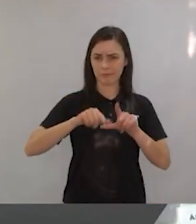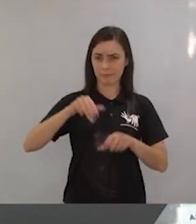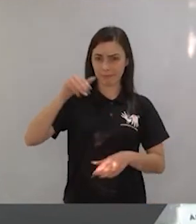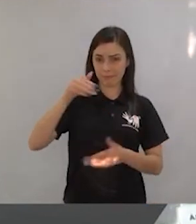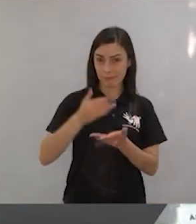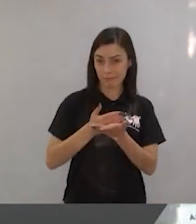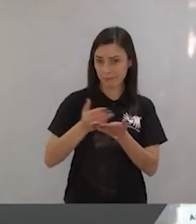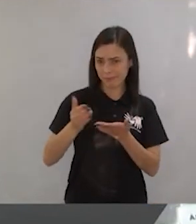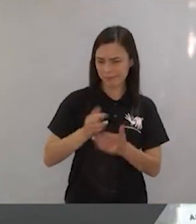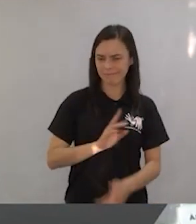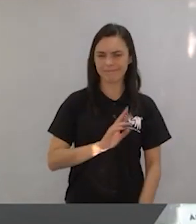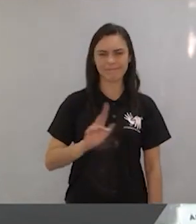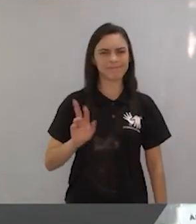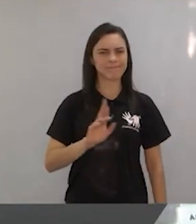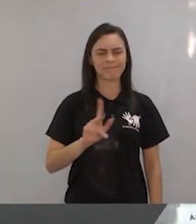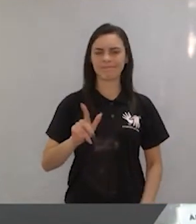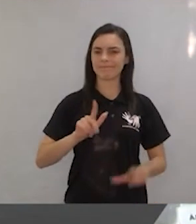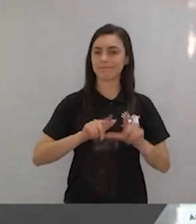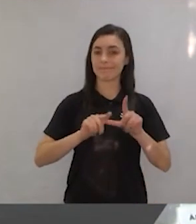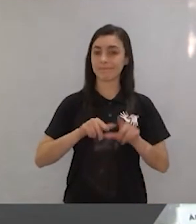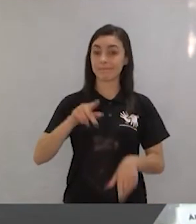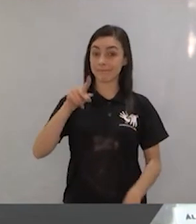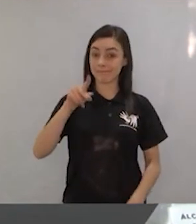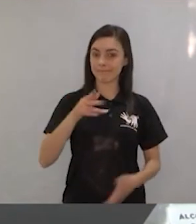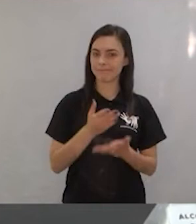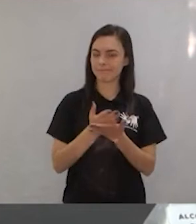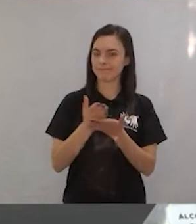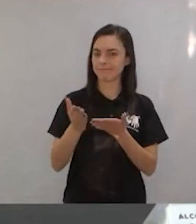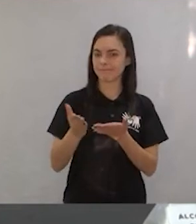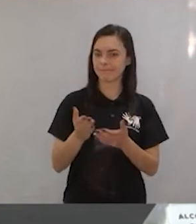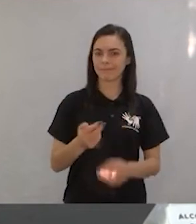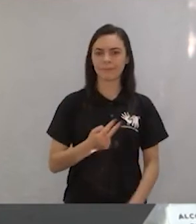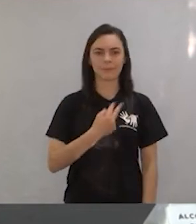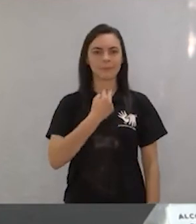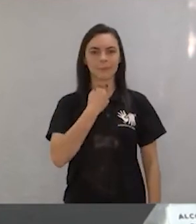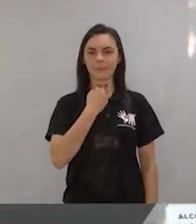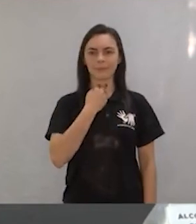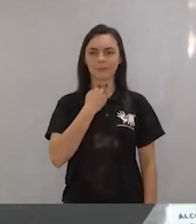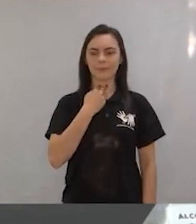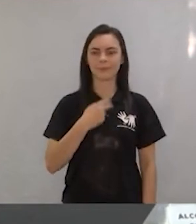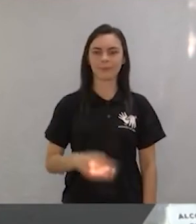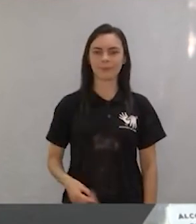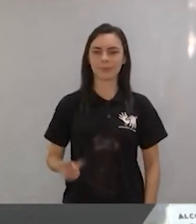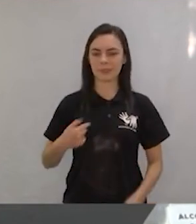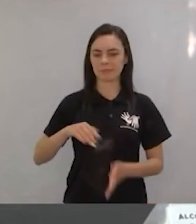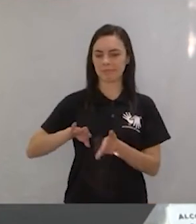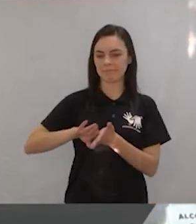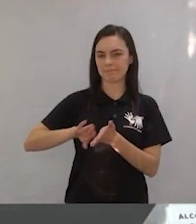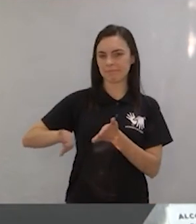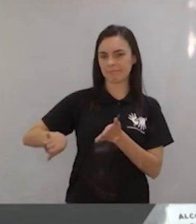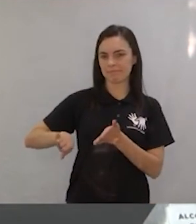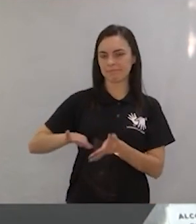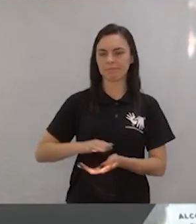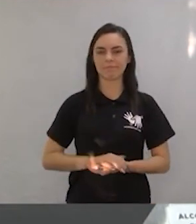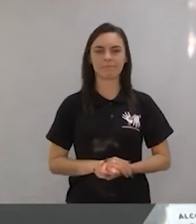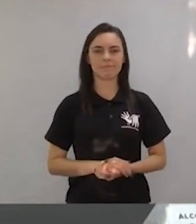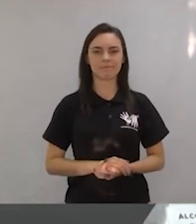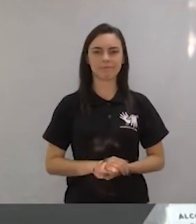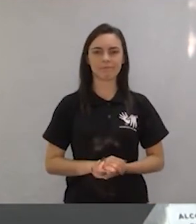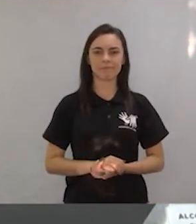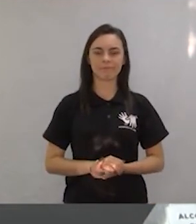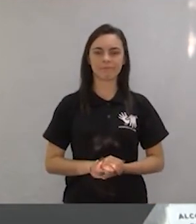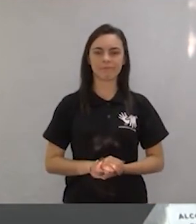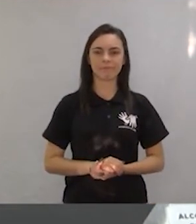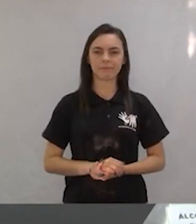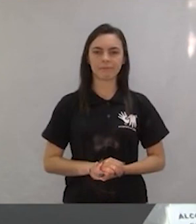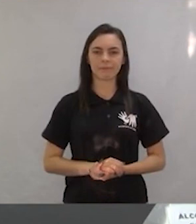M? Não, começa com a letra P. Então, não pode entrar na nossa lista de palavras. Vou deixar até separado aqui